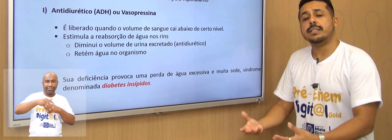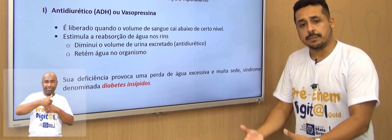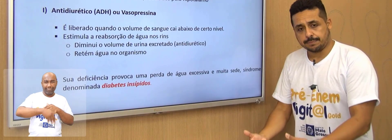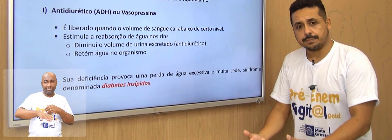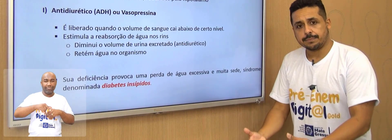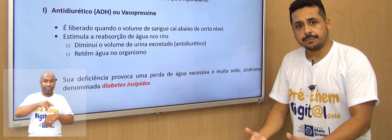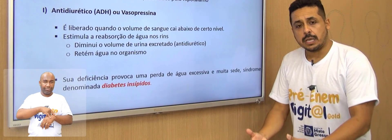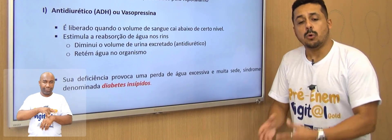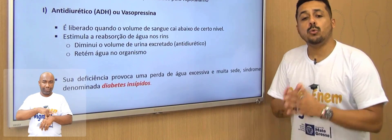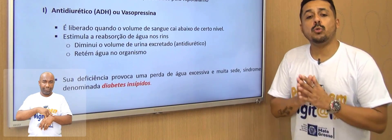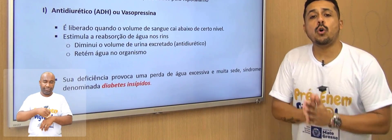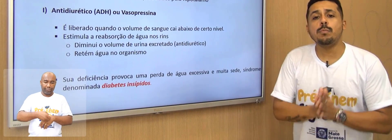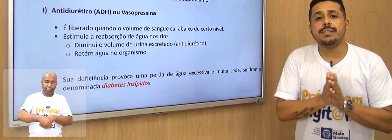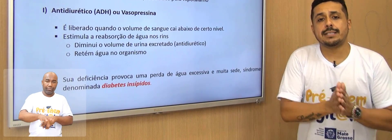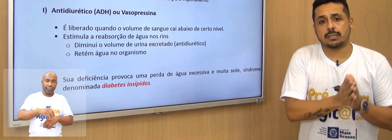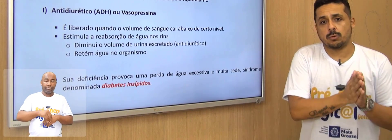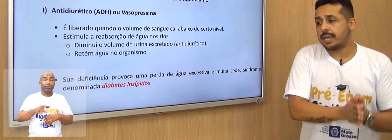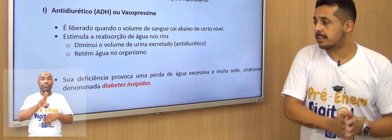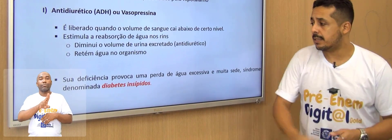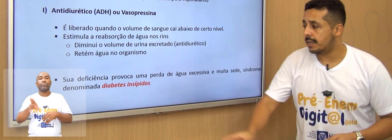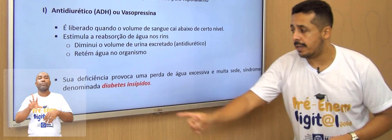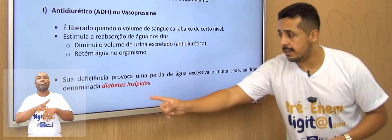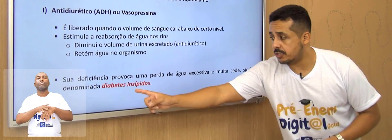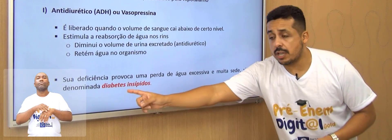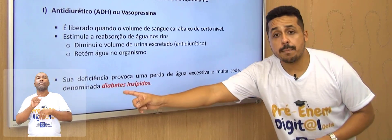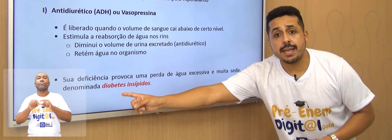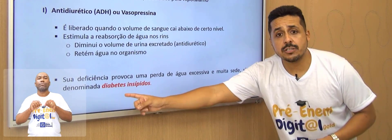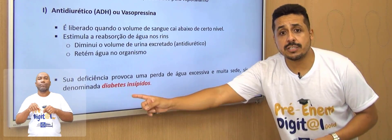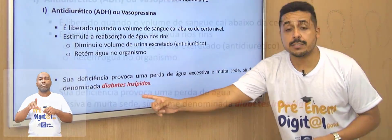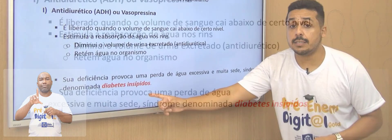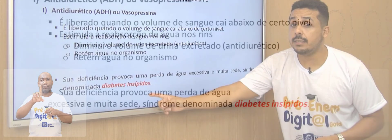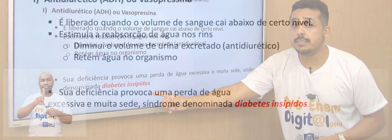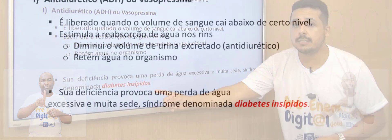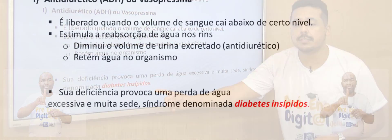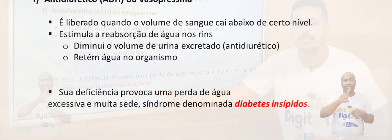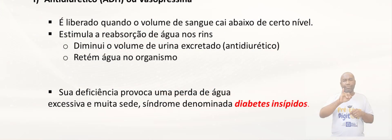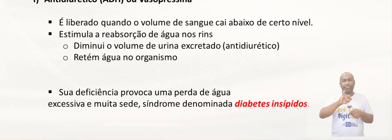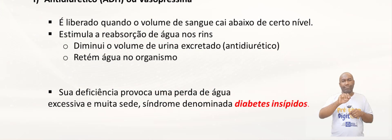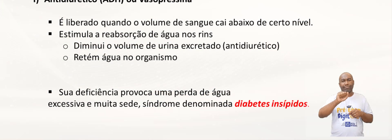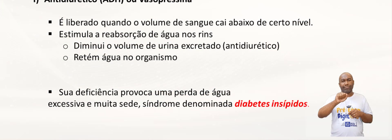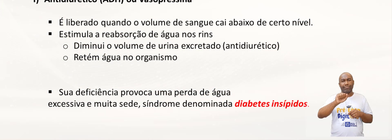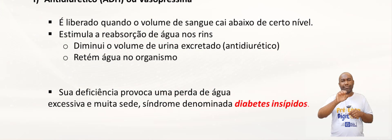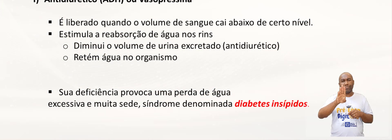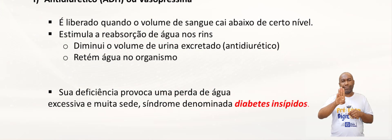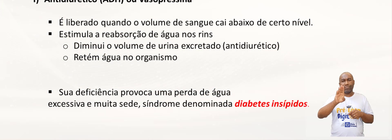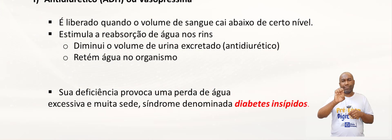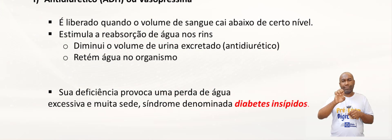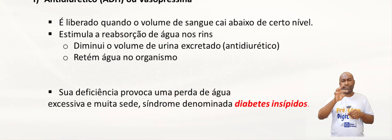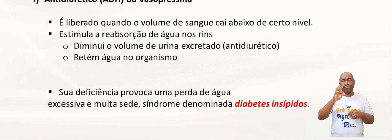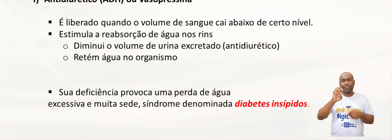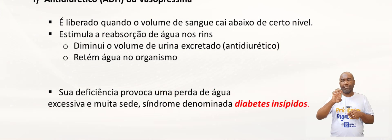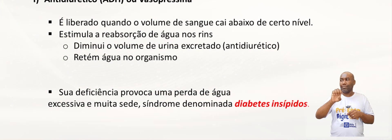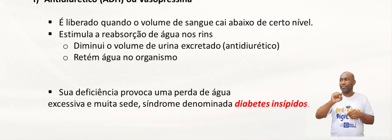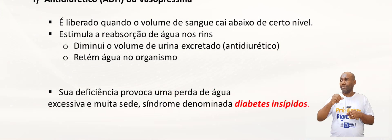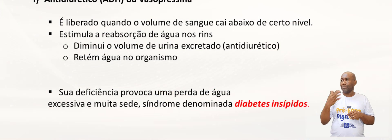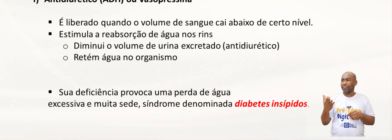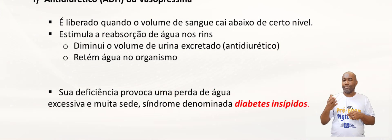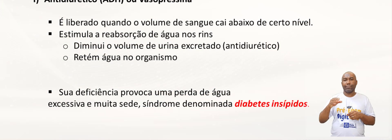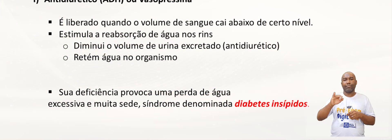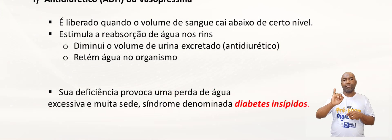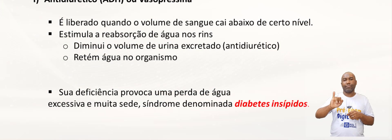pela urina. O nome dessa doença é diabetes insípidos.